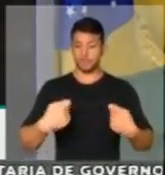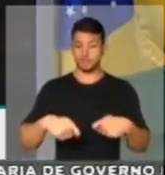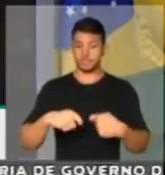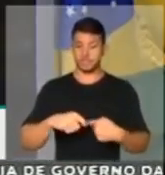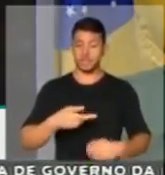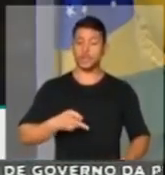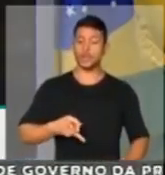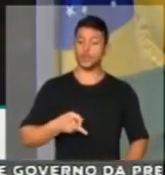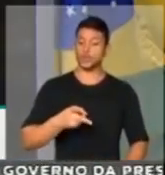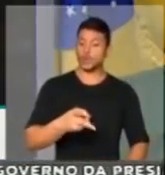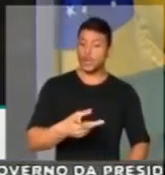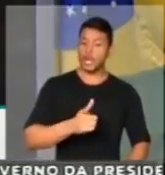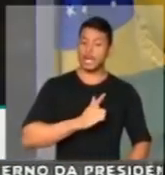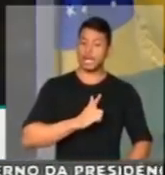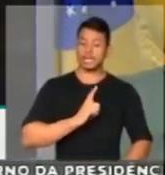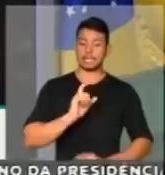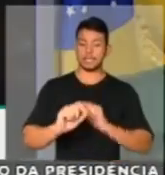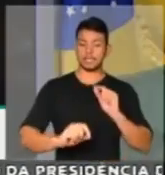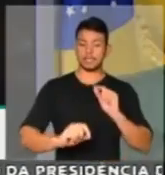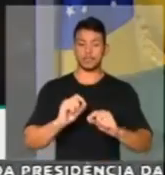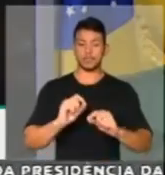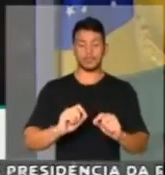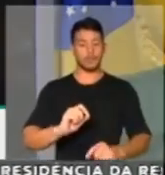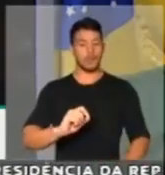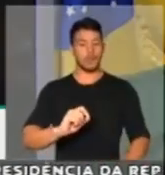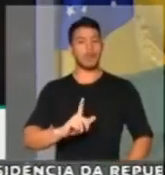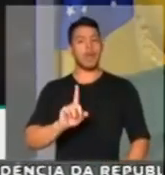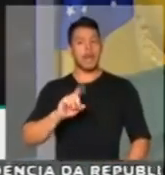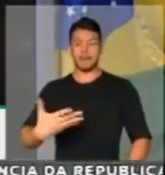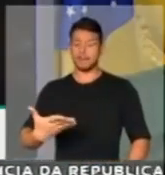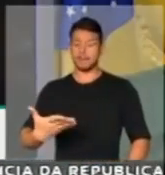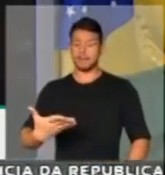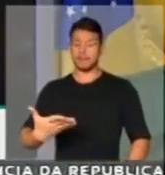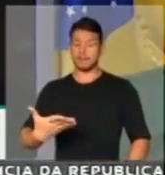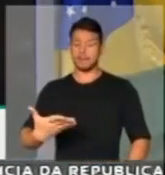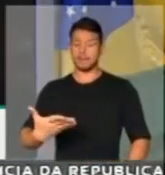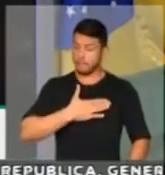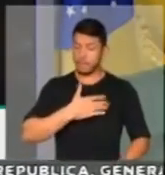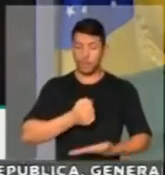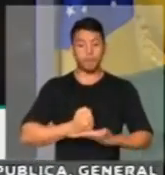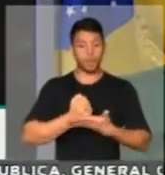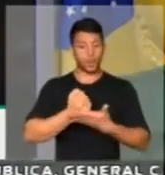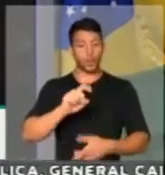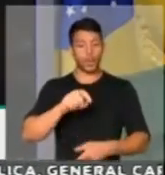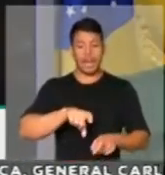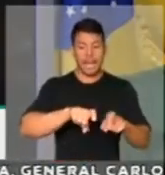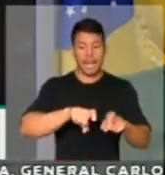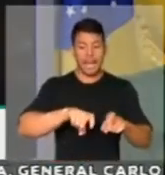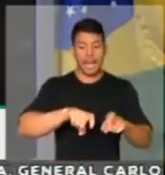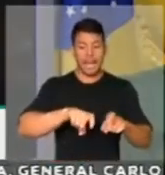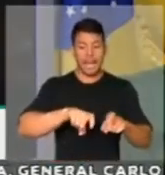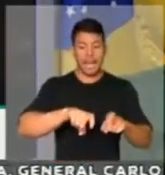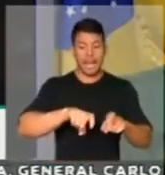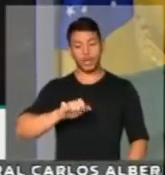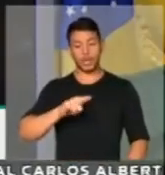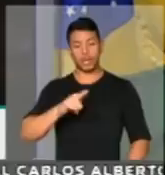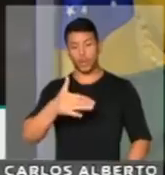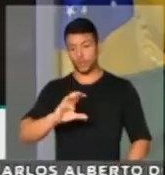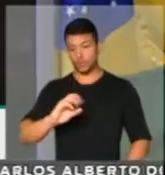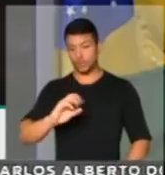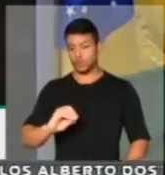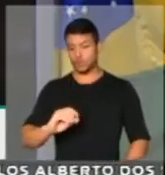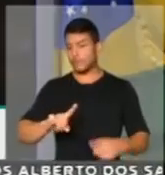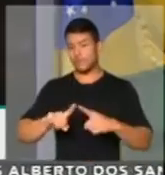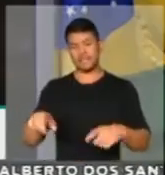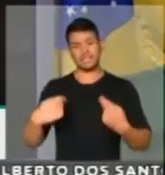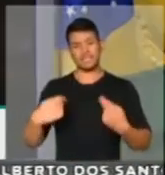um subsídio de uma classe que tem o meu apoio aqui dentro do Congresso Nacional, que é o agronegócio, mas que não precisa de